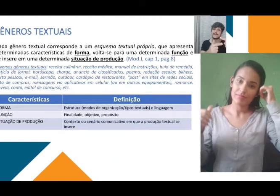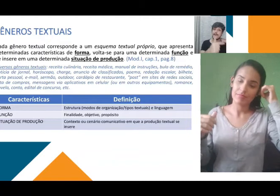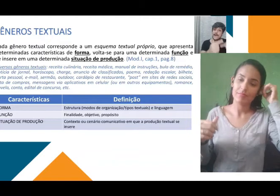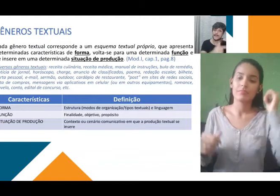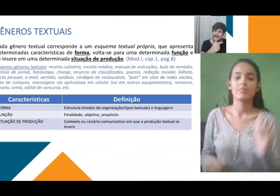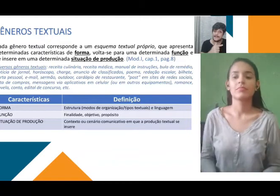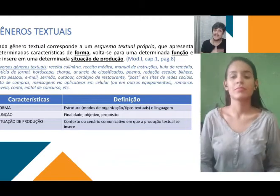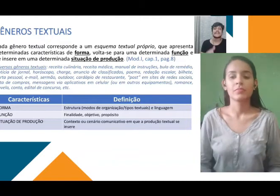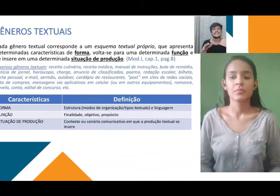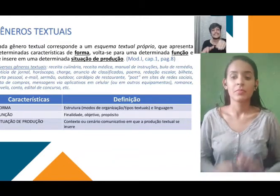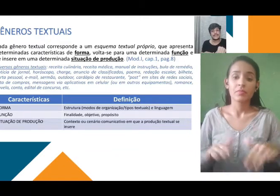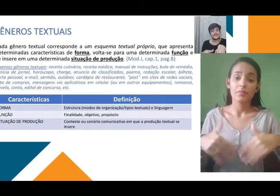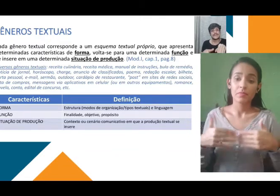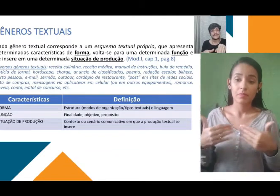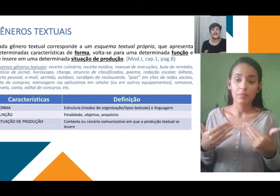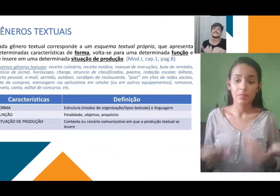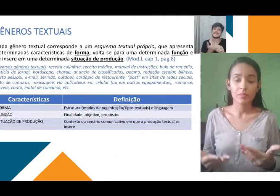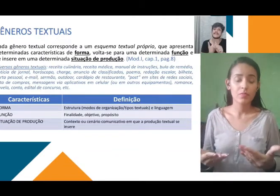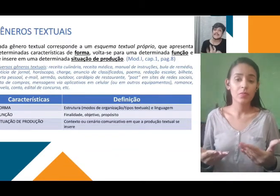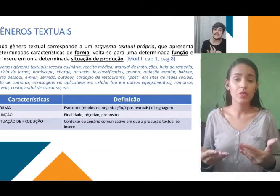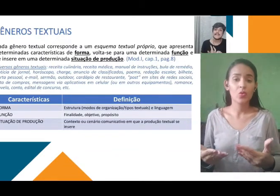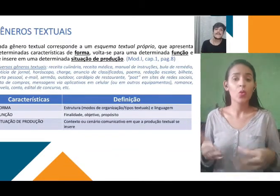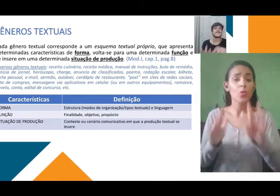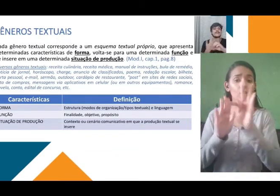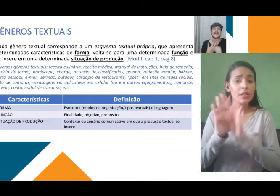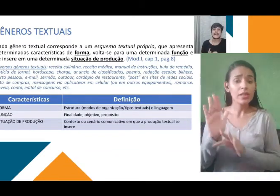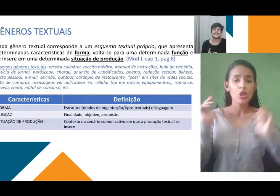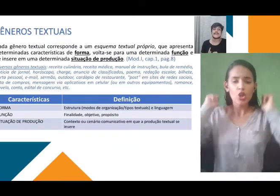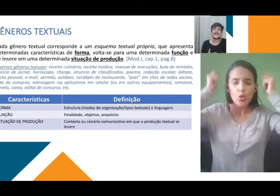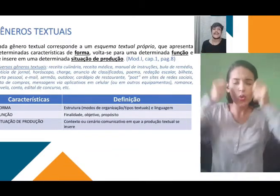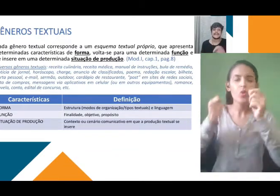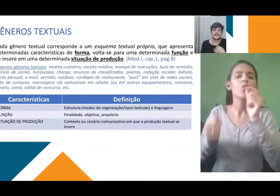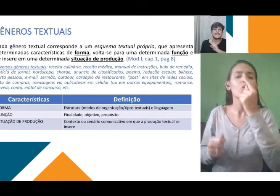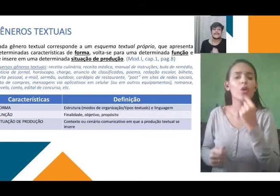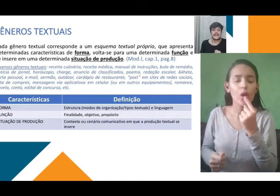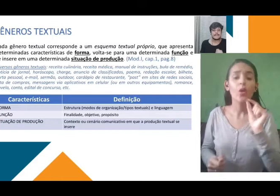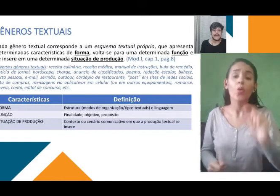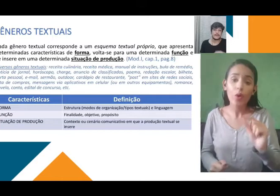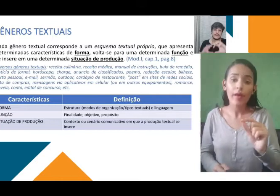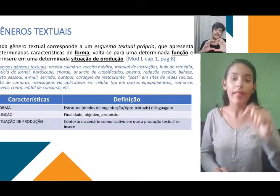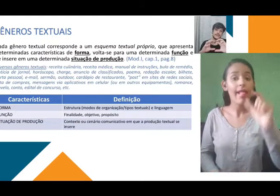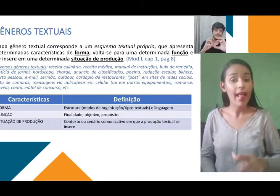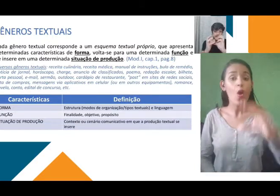na forma de tipos textuais, como a descrição, como a narração. Então,